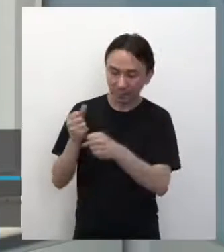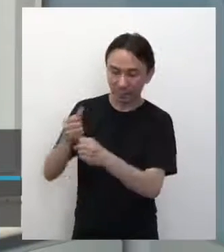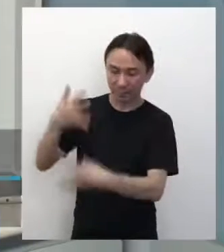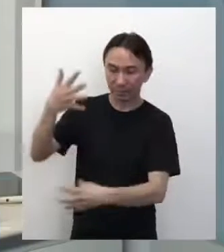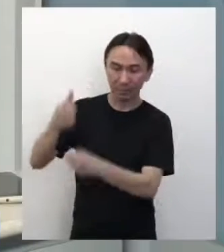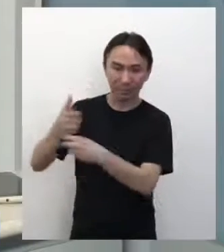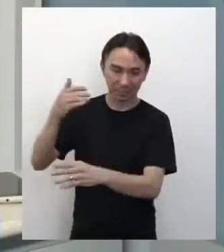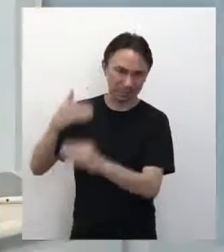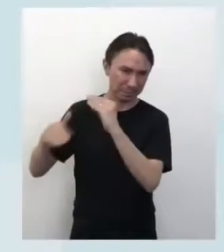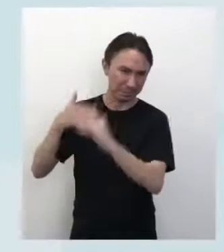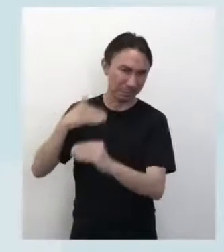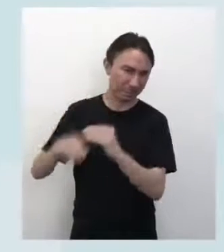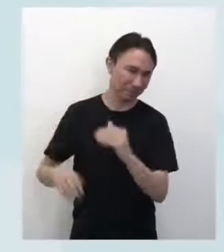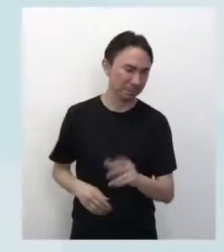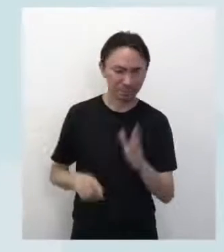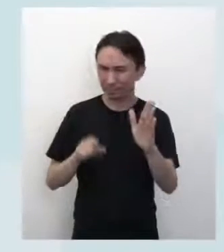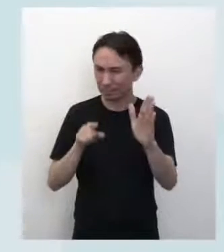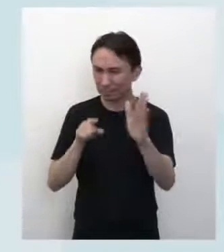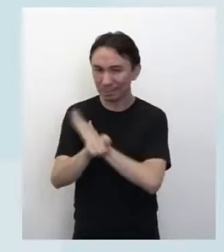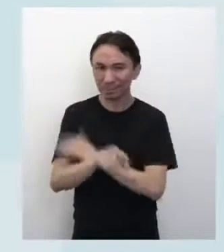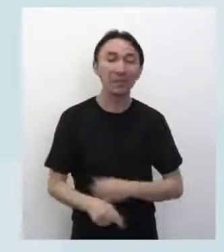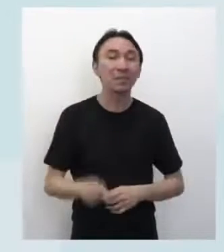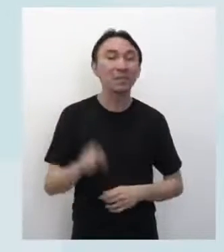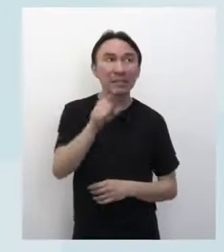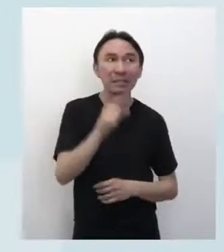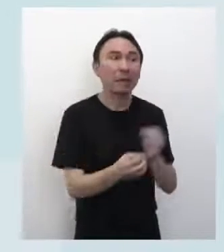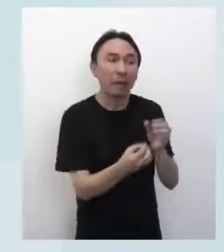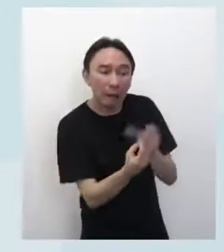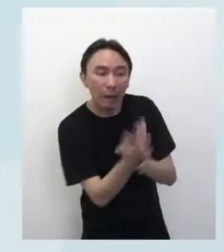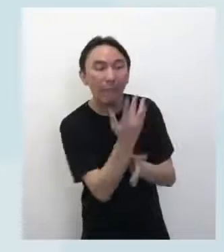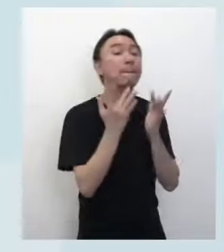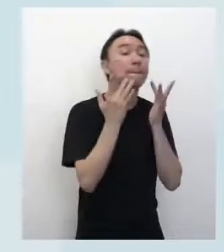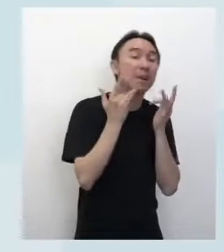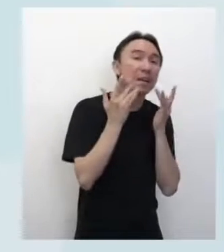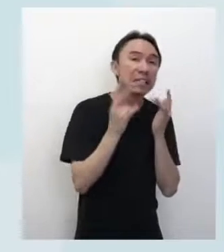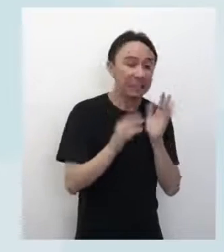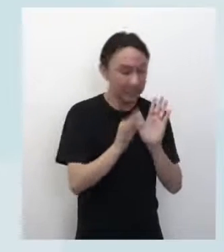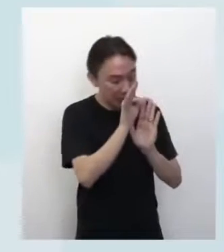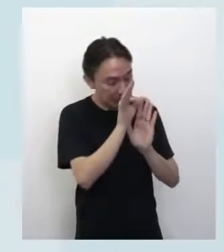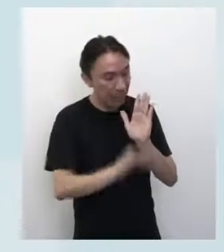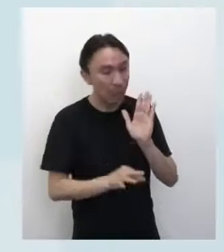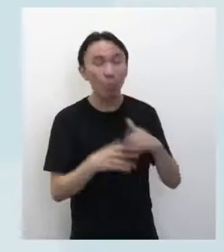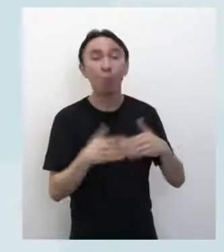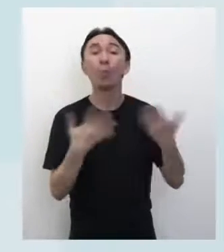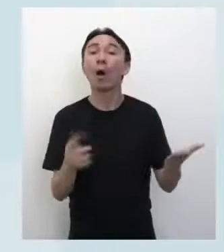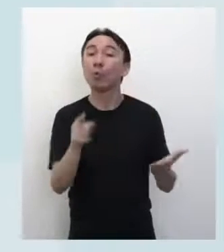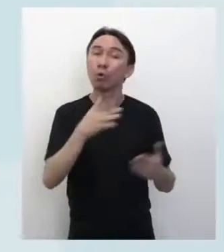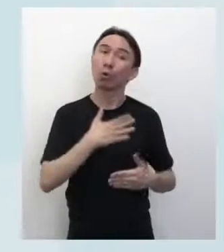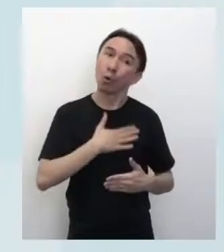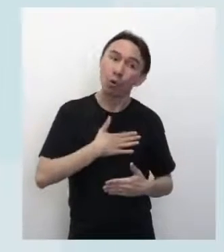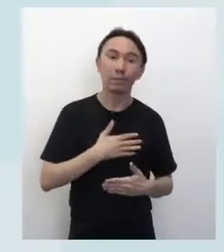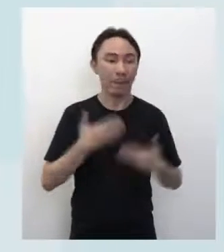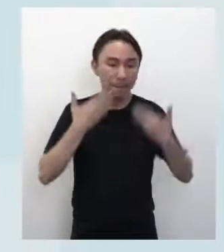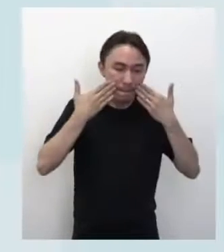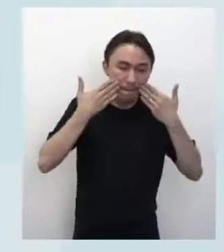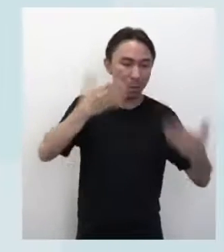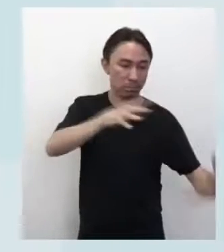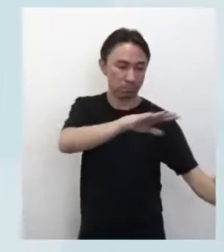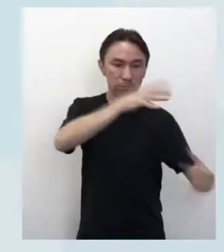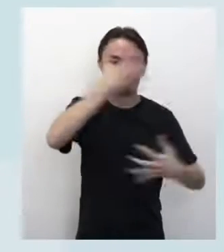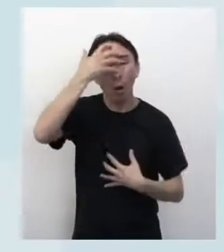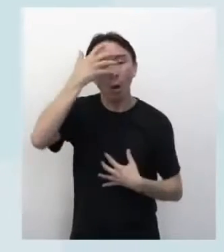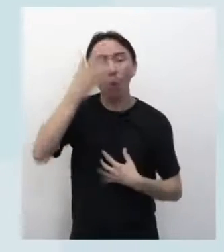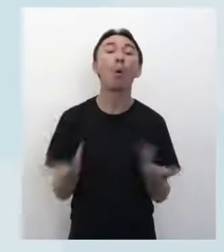Se você fosse criar uma peça teatral, que tipo de texto você gostaria de interpretar? 1 minuto para contar aqui. O